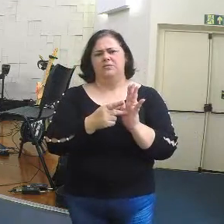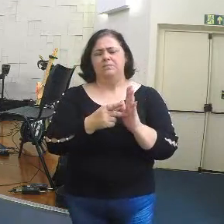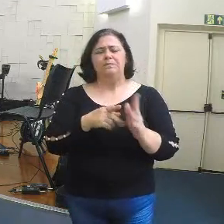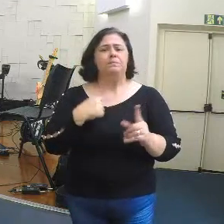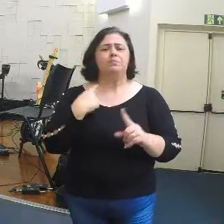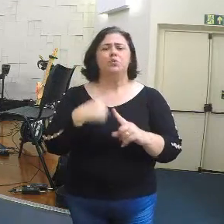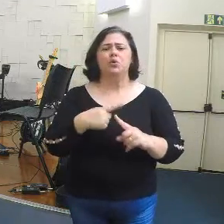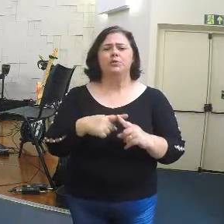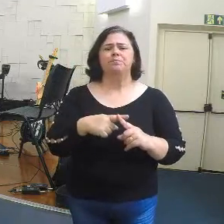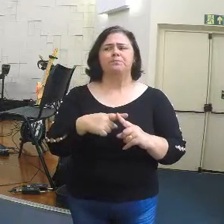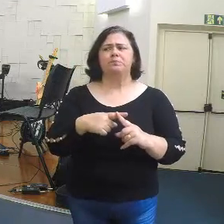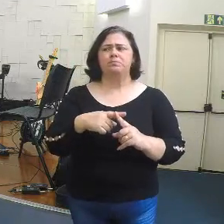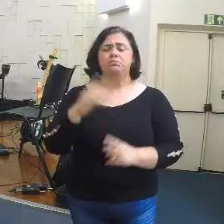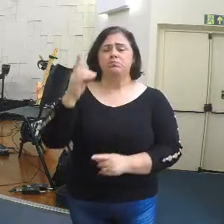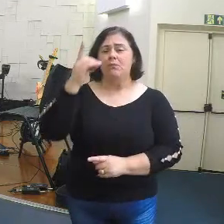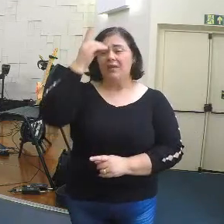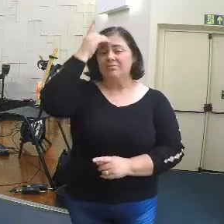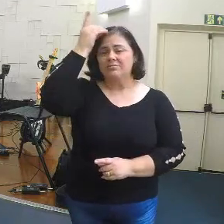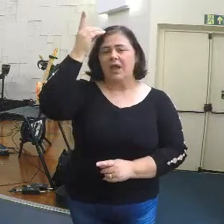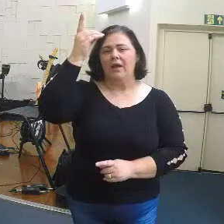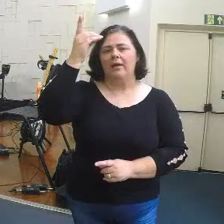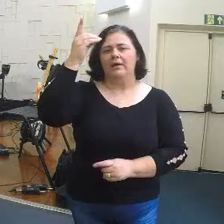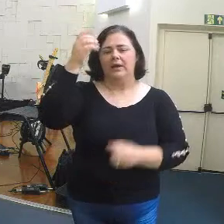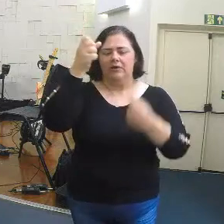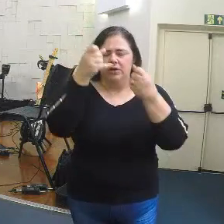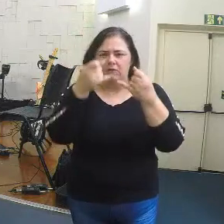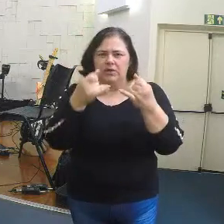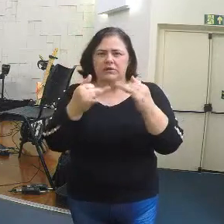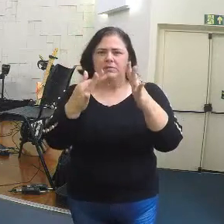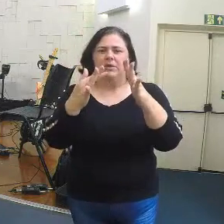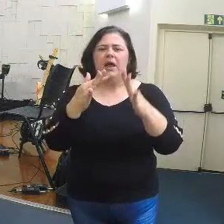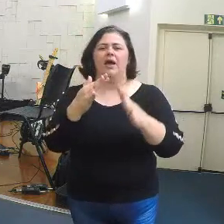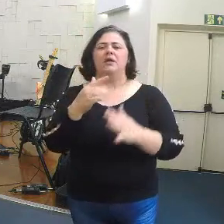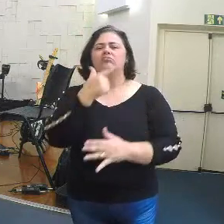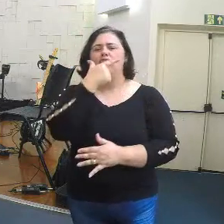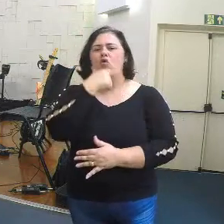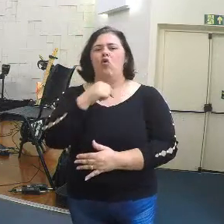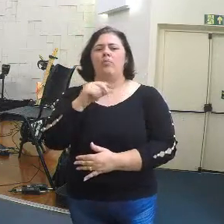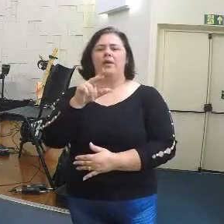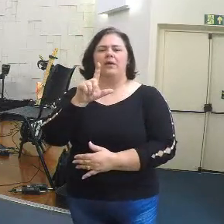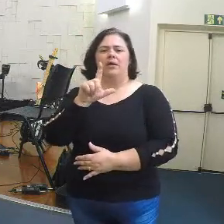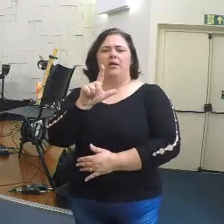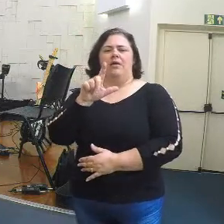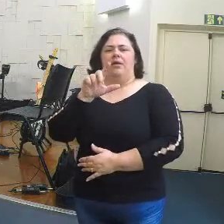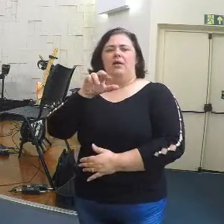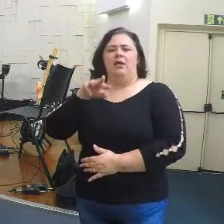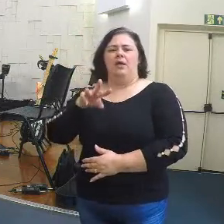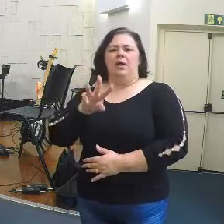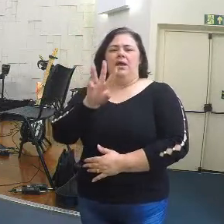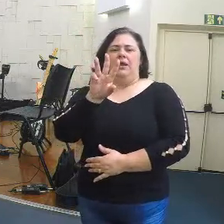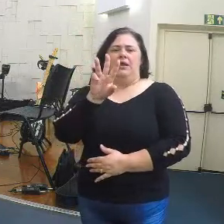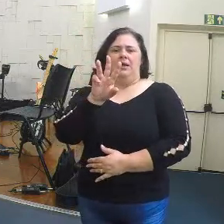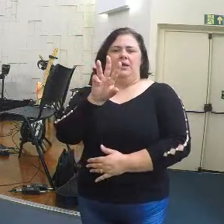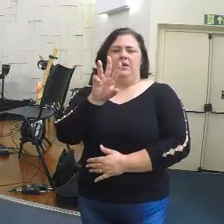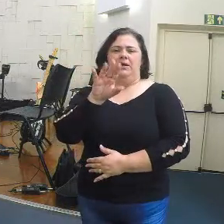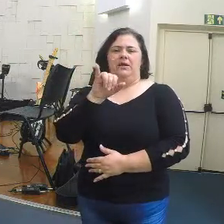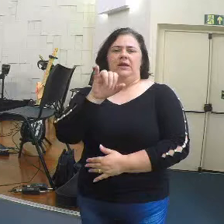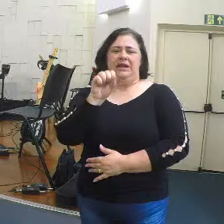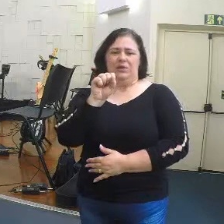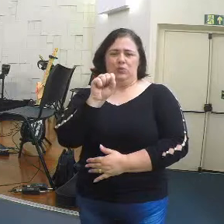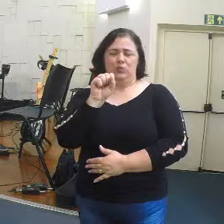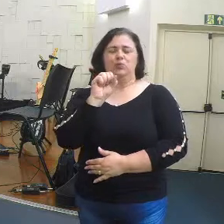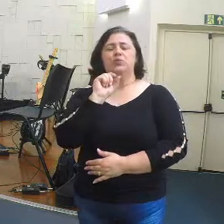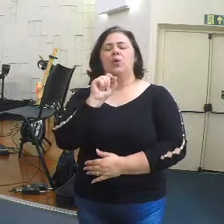ideia que foi explicada por C.S. Lewis, de uma maneira que eu não encontrei explicação melhor, é a